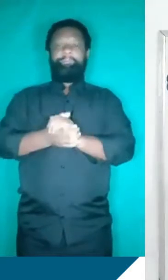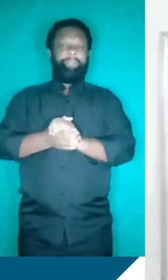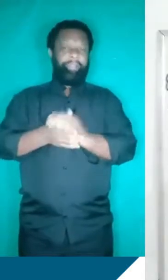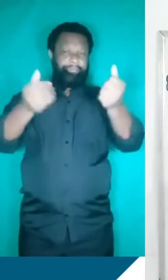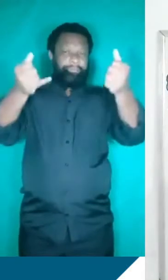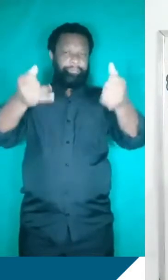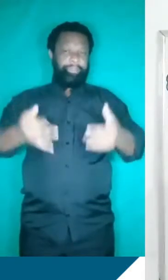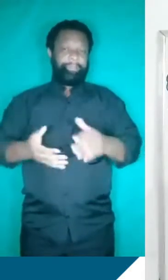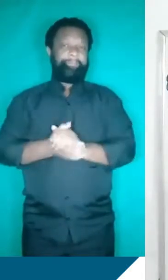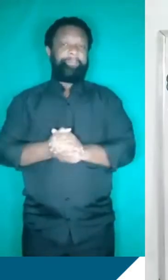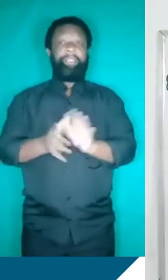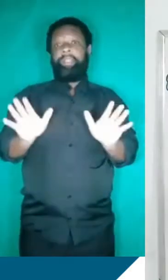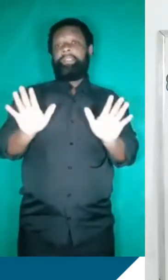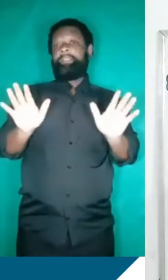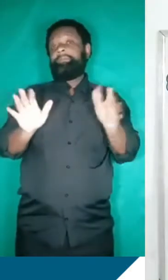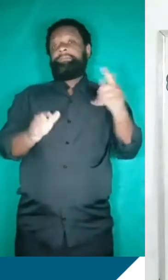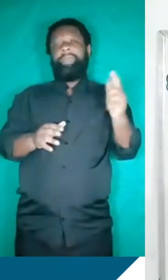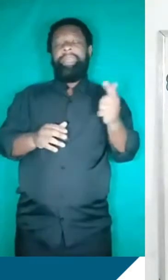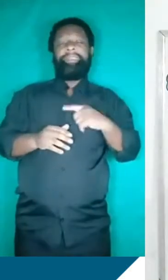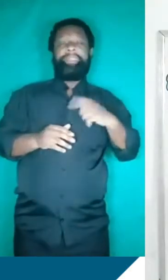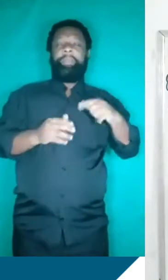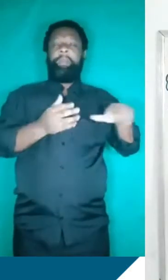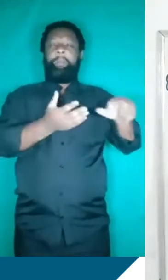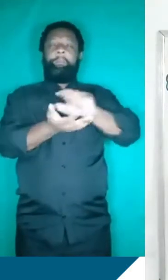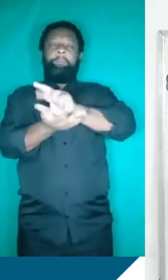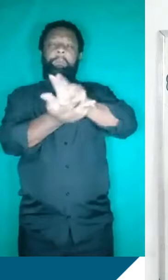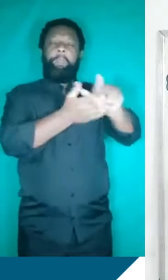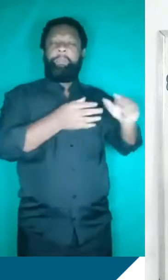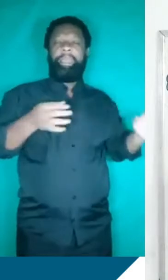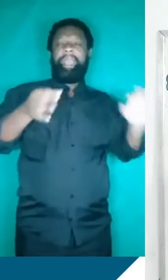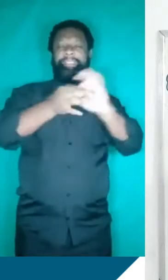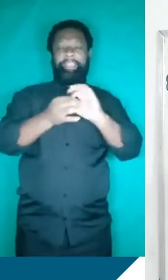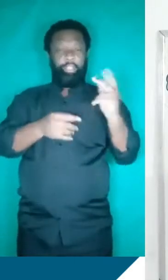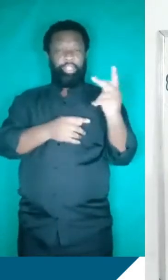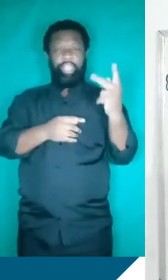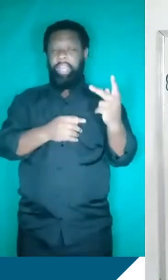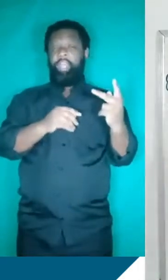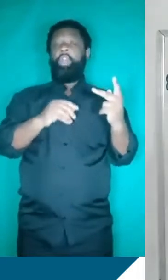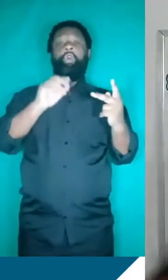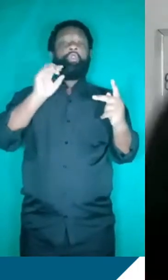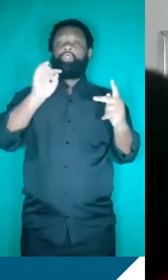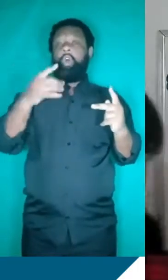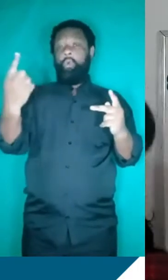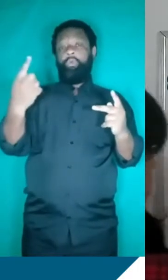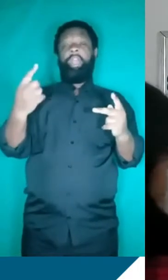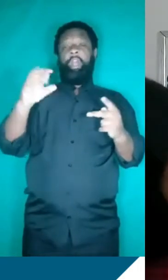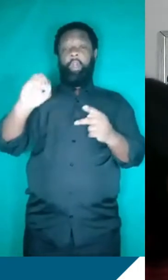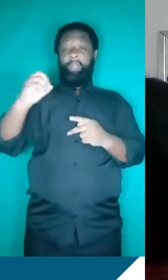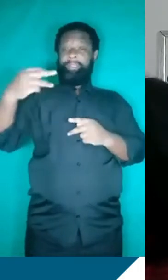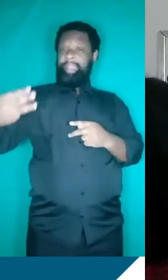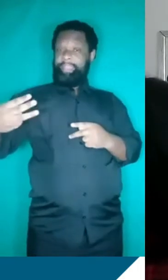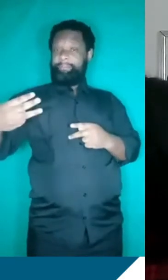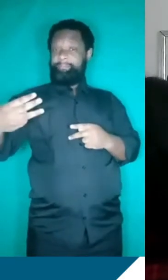hidrogênio. Bom, pessoal, não existe vários que formam ligações de hidrogênio. O único que forma a ligação de hidrogênio é o